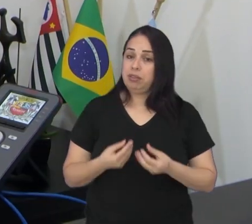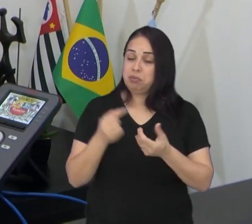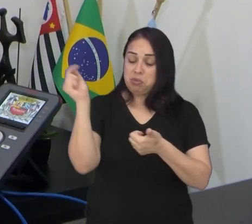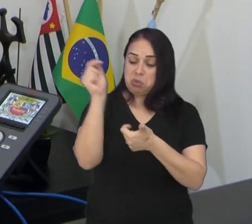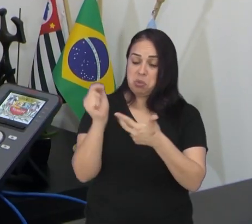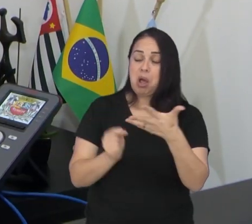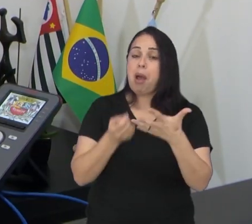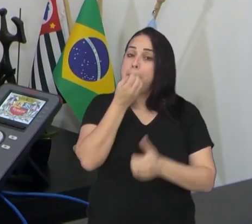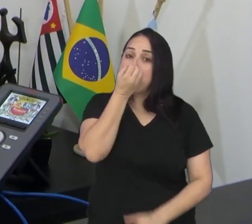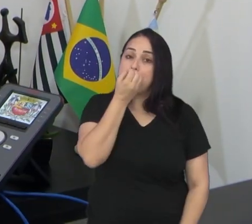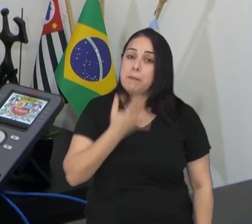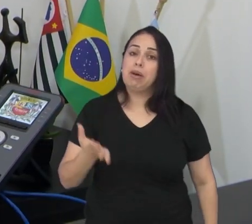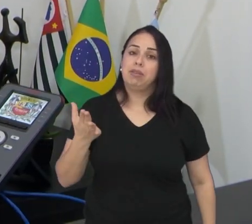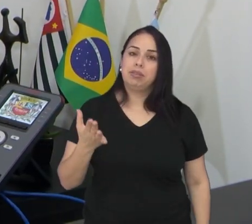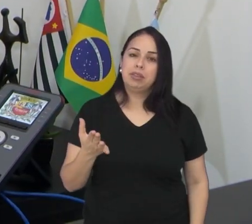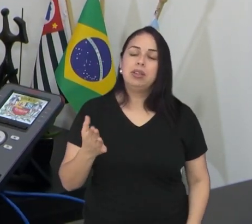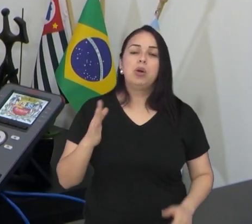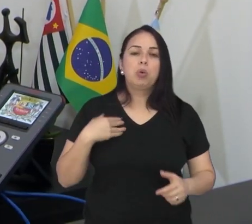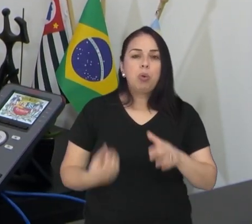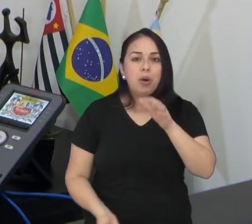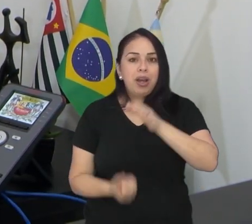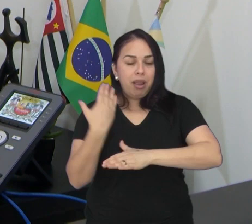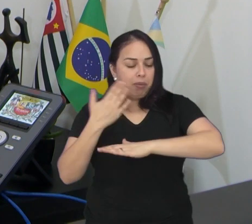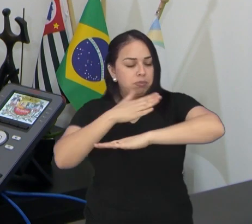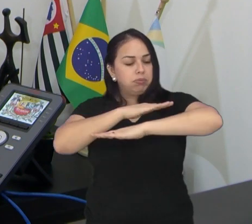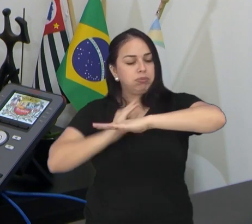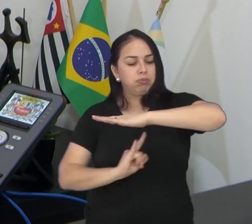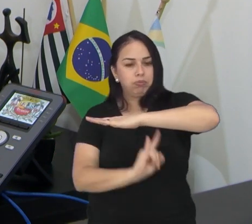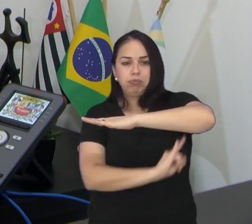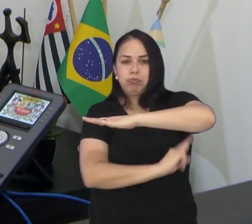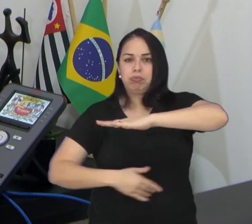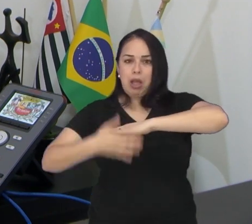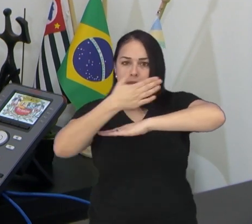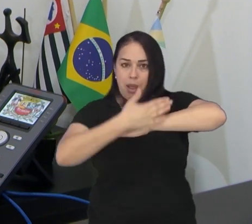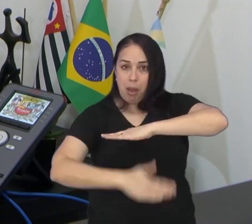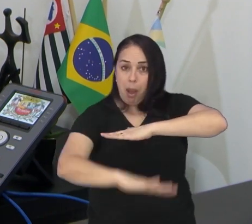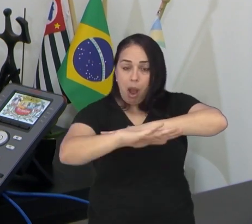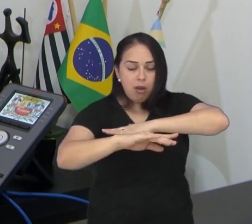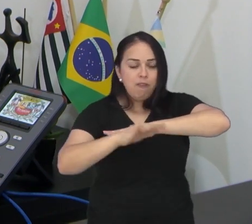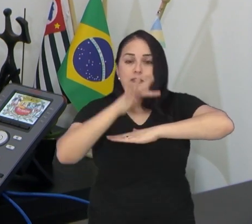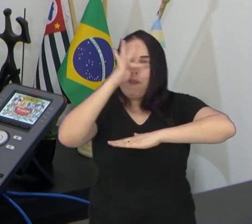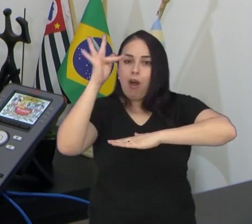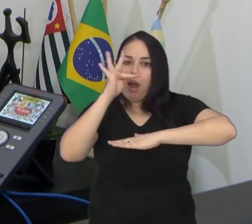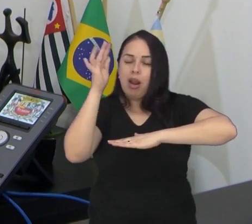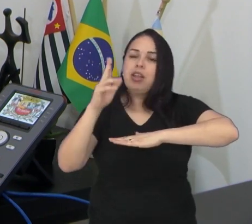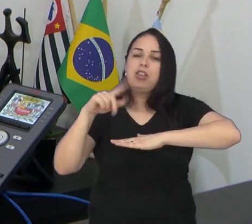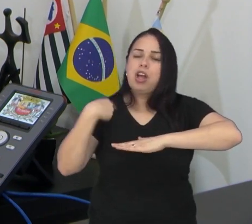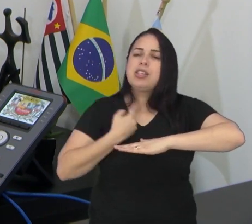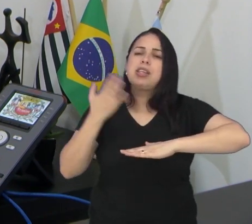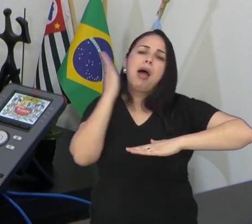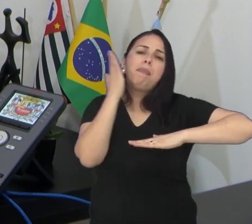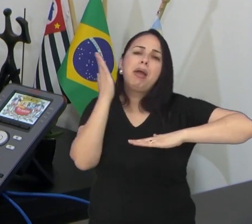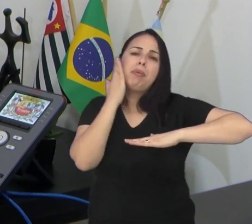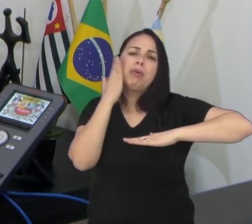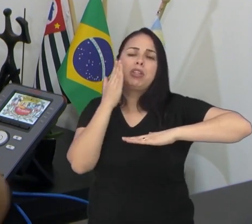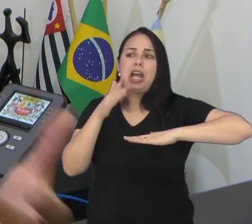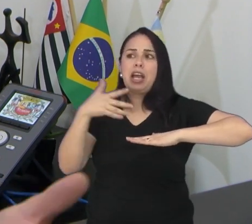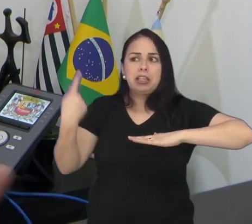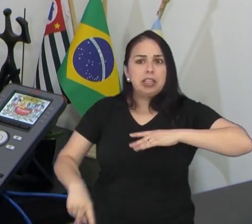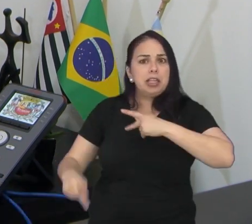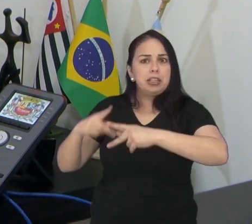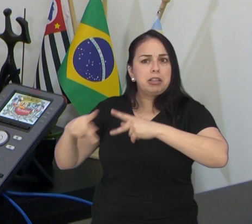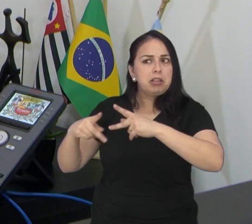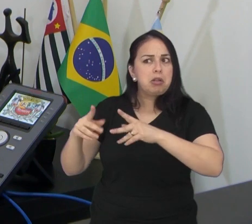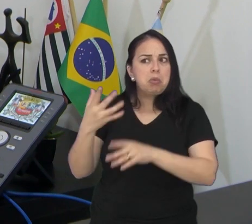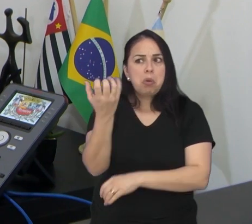teremos com certeza aí grandes benefícios, né, na nossa cidade com a implantação desse projeto, até mesmo porque nós temos aí num